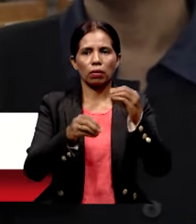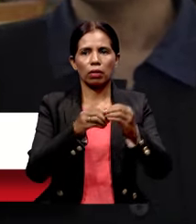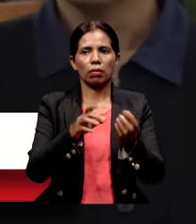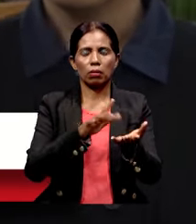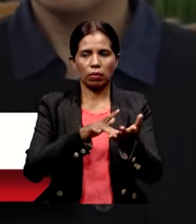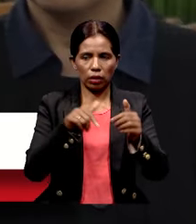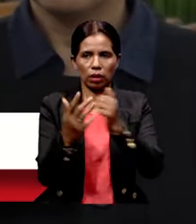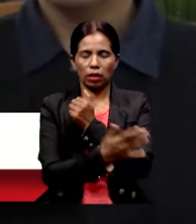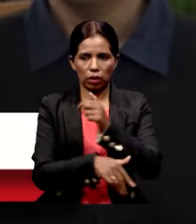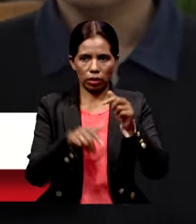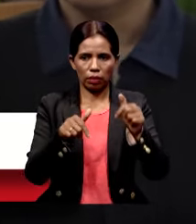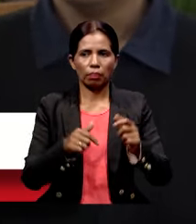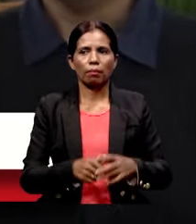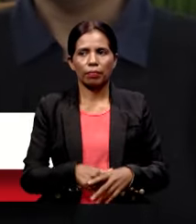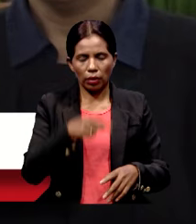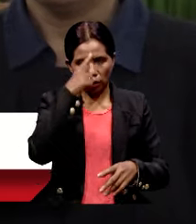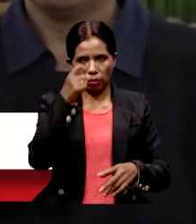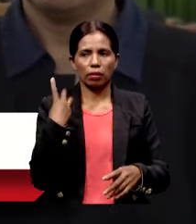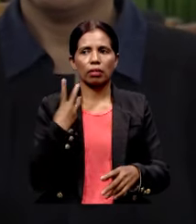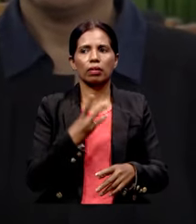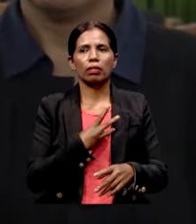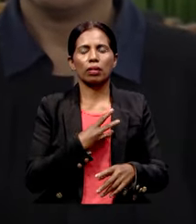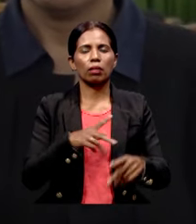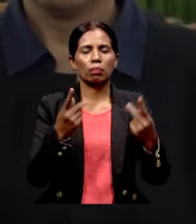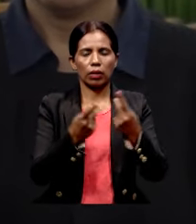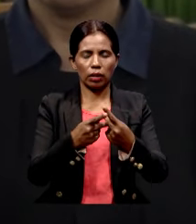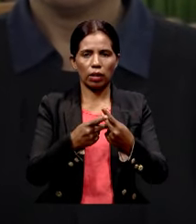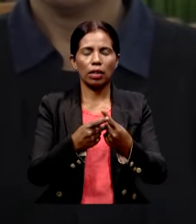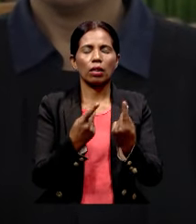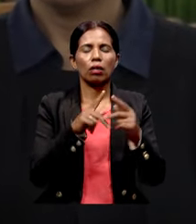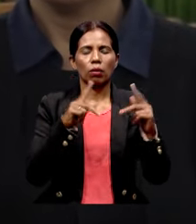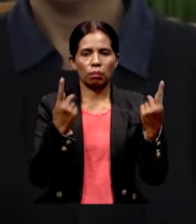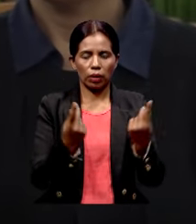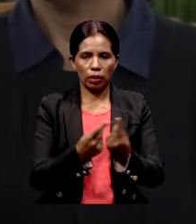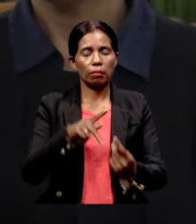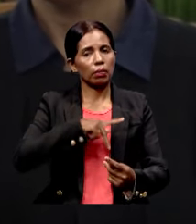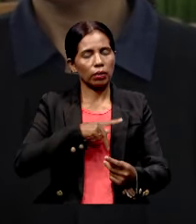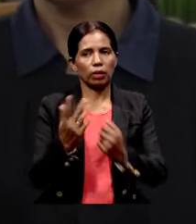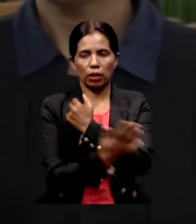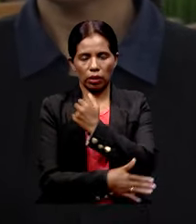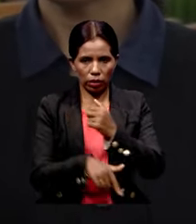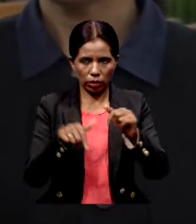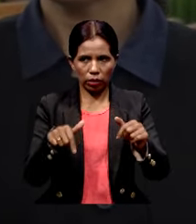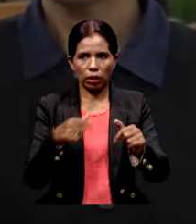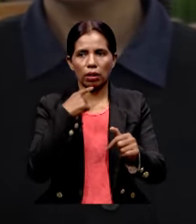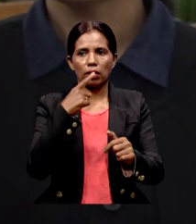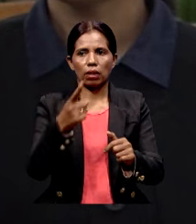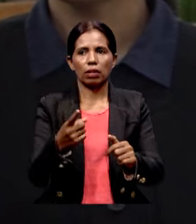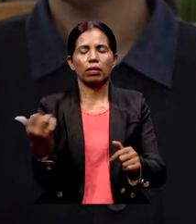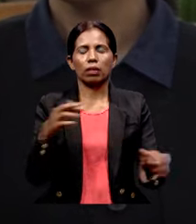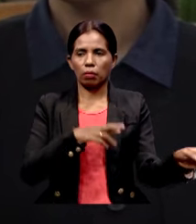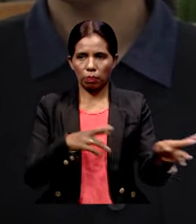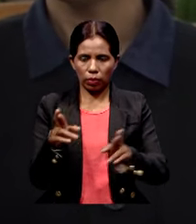relaran ne iha tamba adves ita ne sektor privado sira iha relaran ne ku hatetete dehan sira